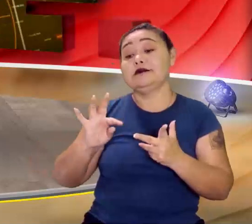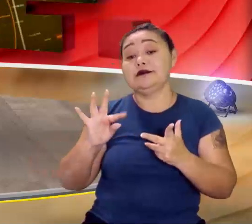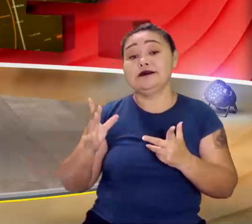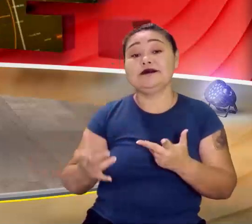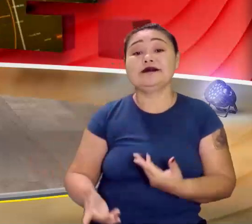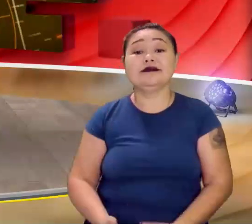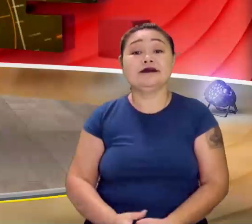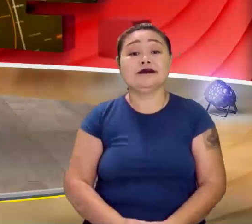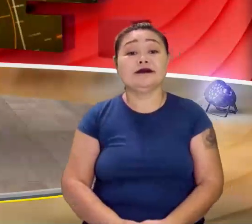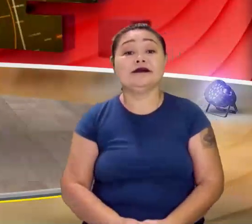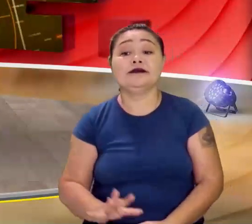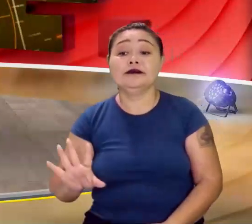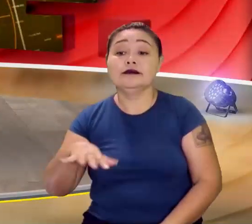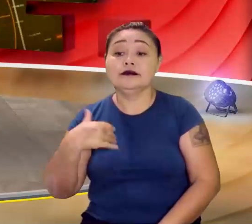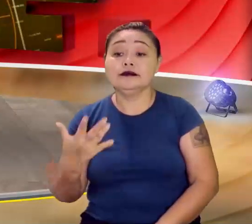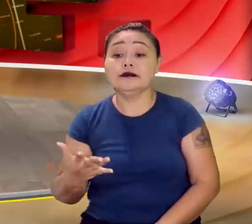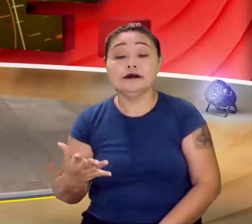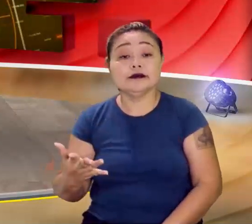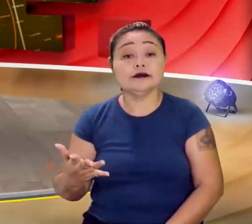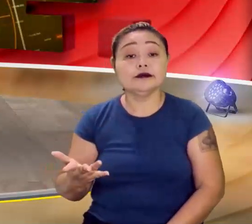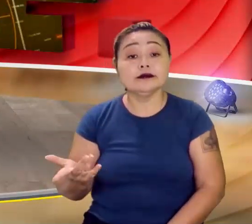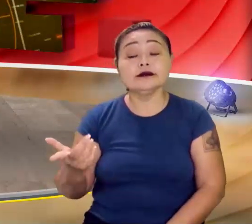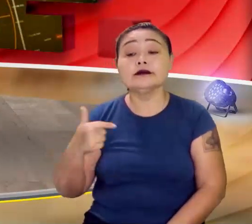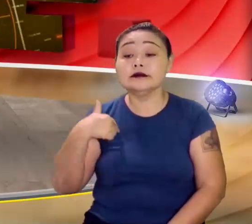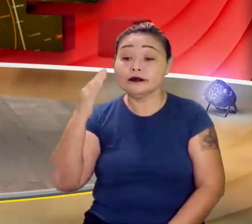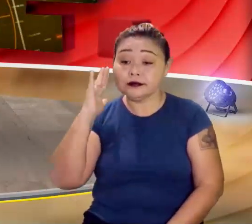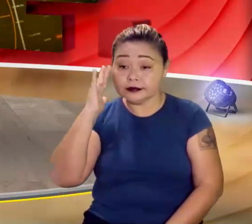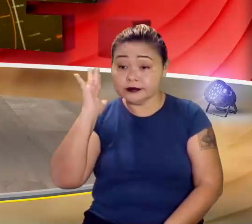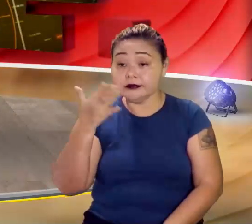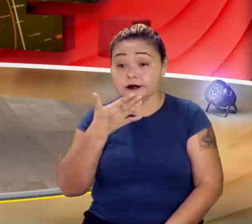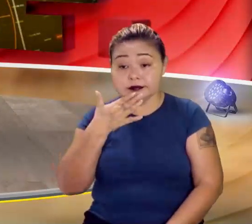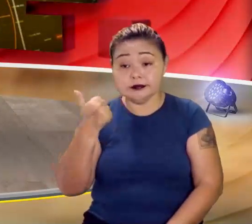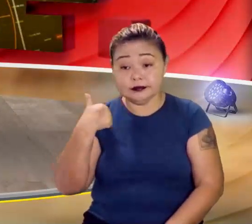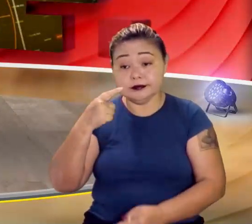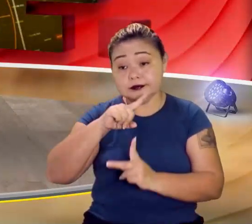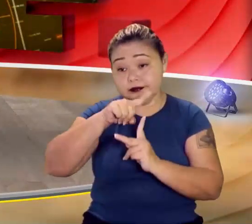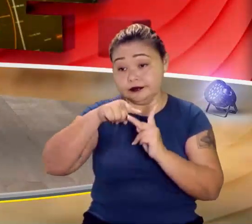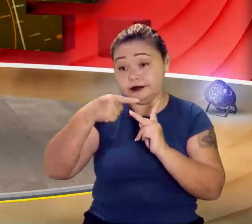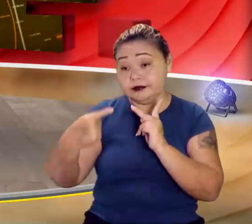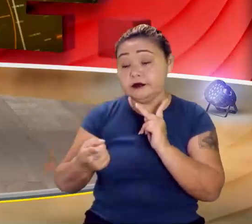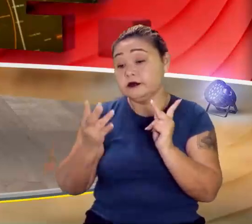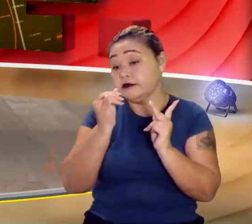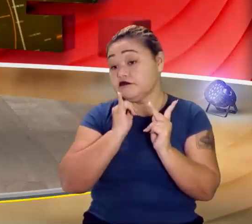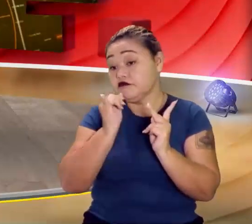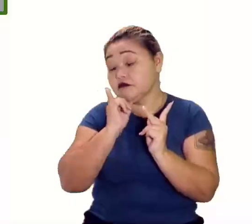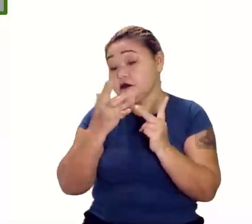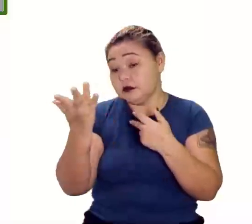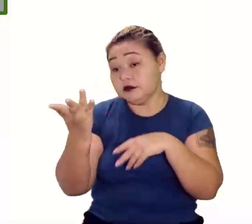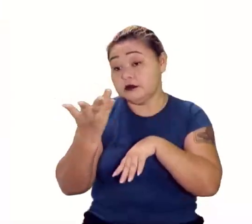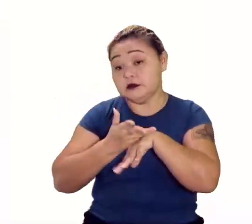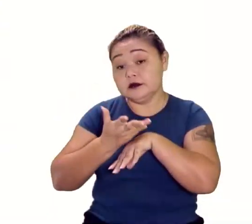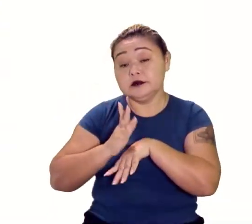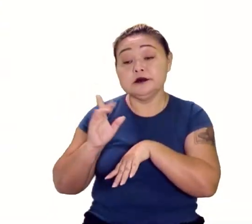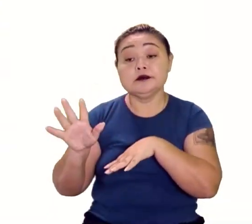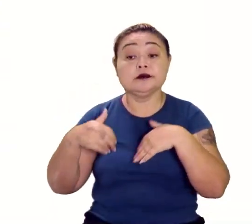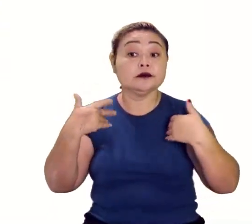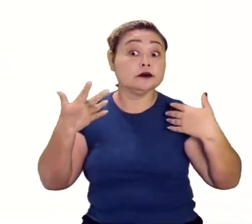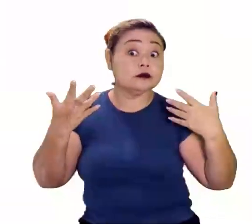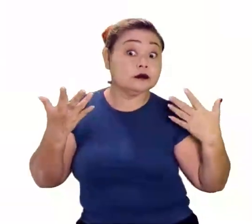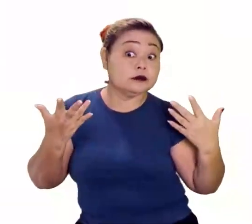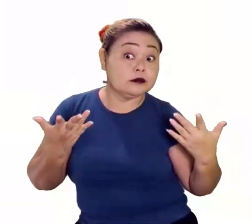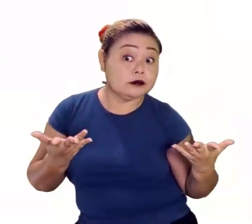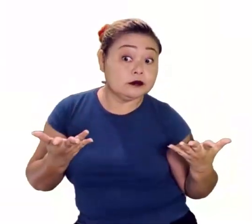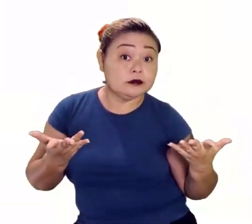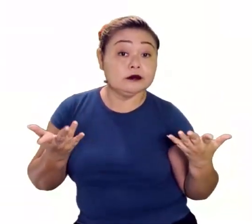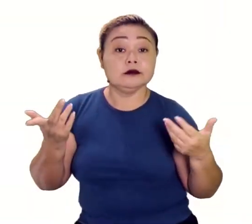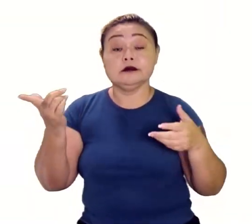pouco. Então, olha lá, a gente vai entender melhor essa situação da radiciação com exemplos práticos, vamos? Então,